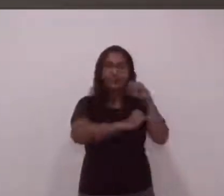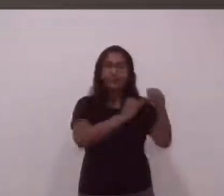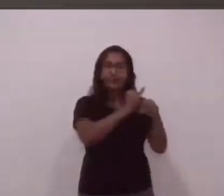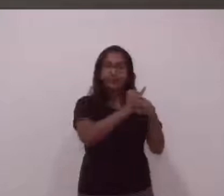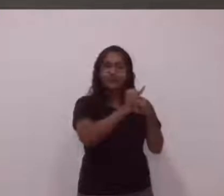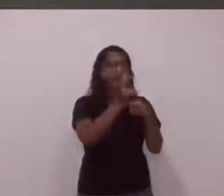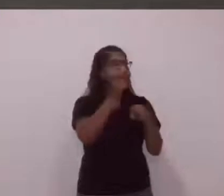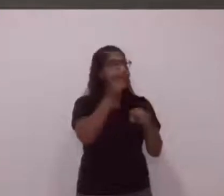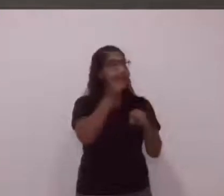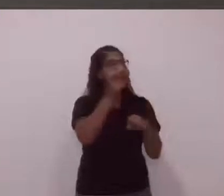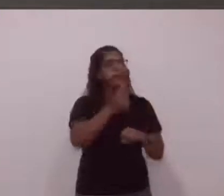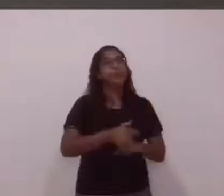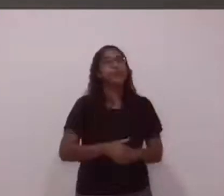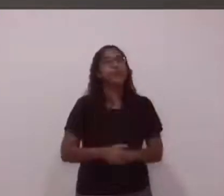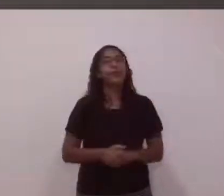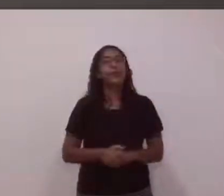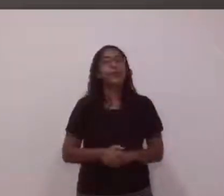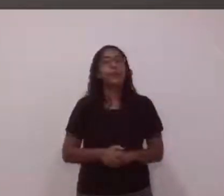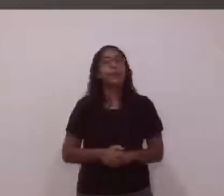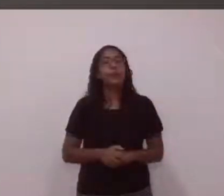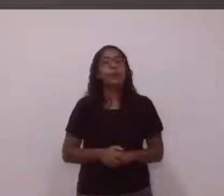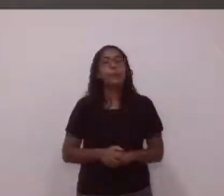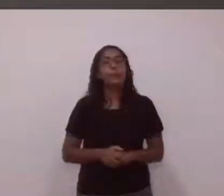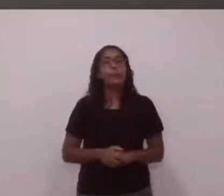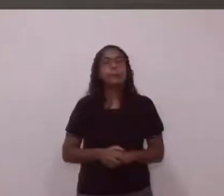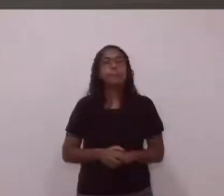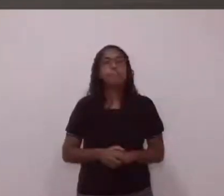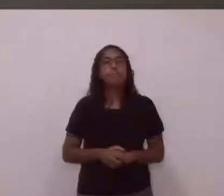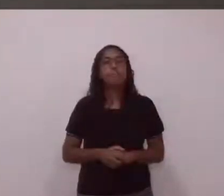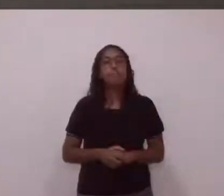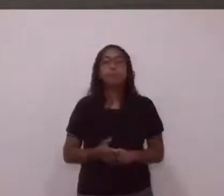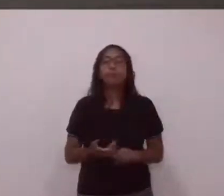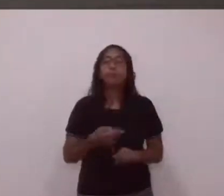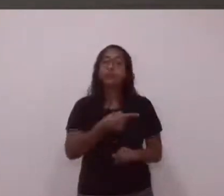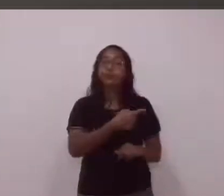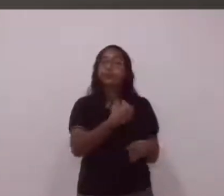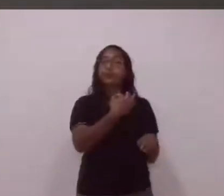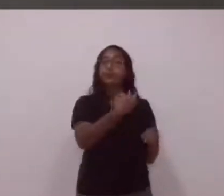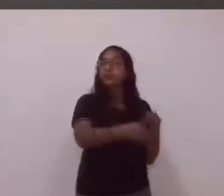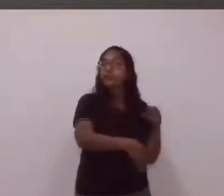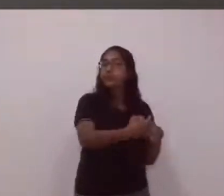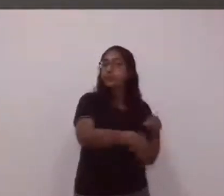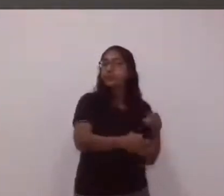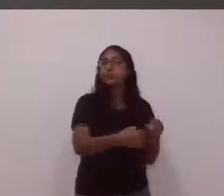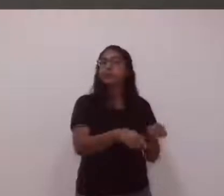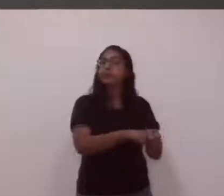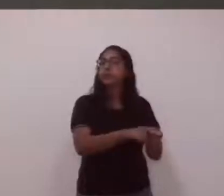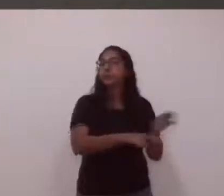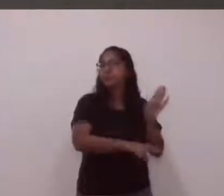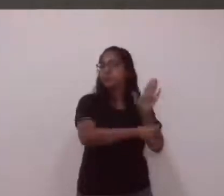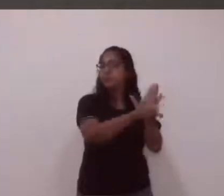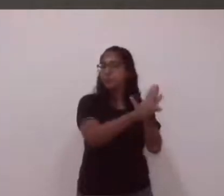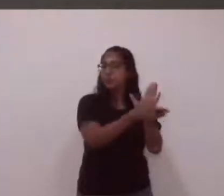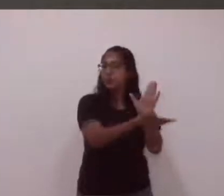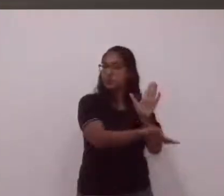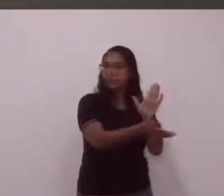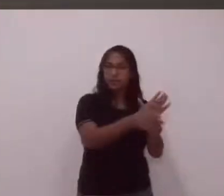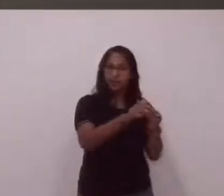Câmara bom o judiciário e o legislativo são poderes independentes